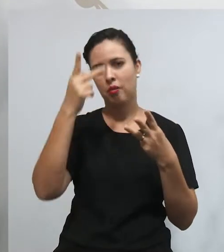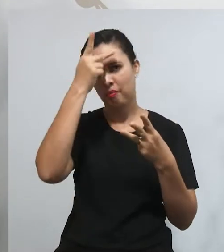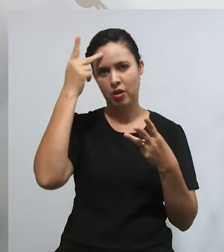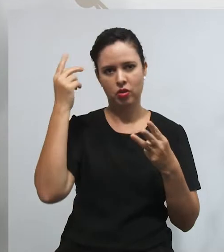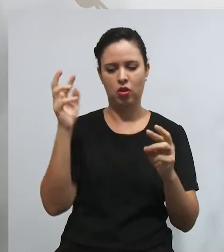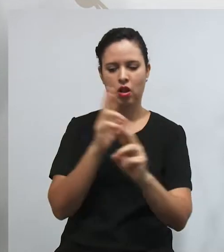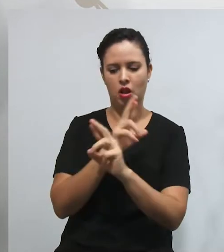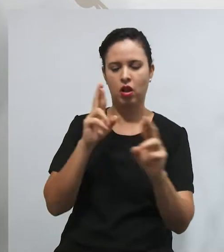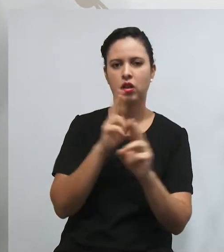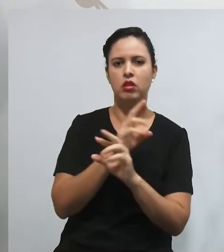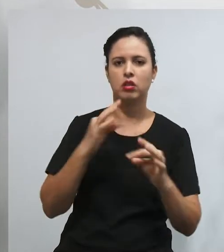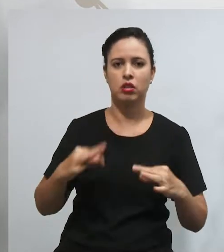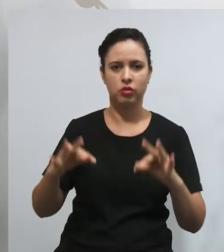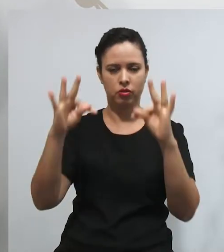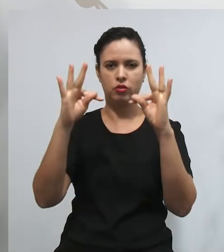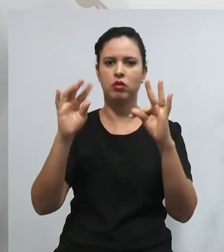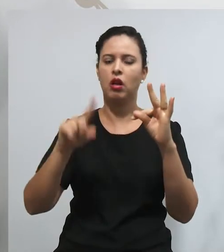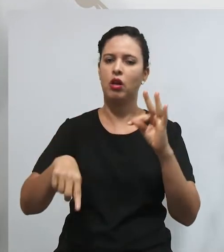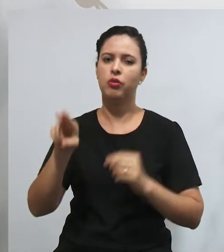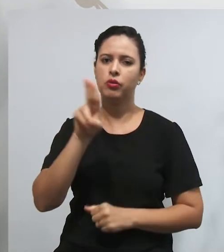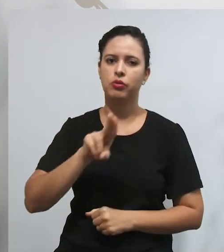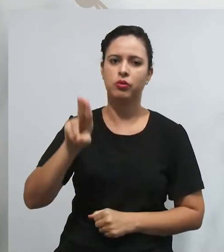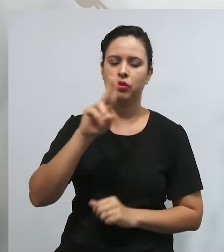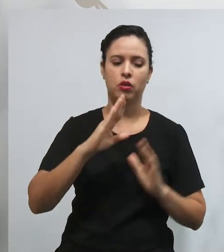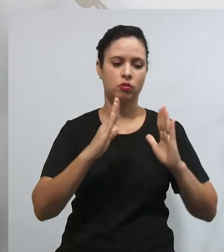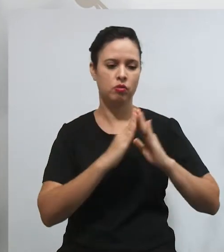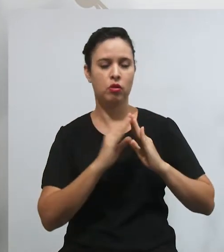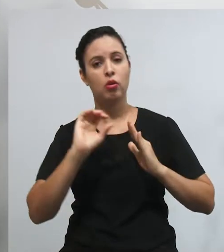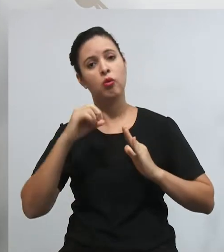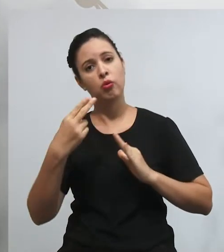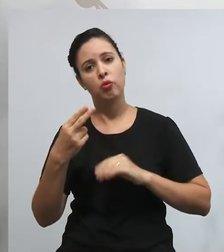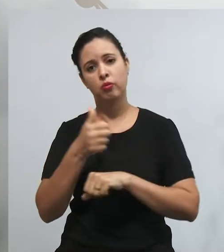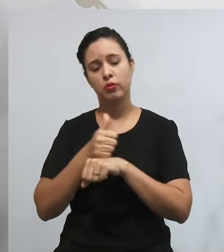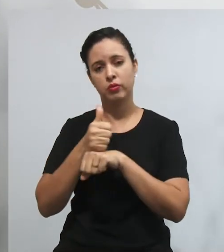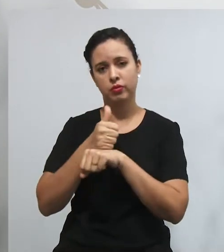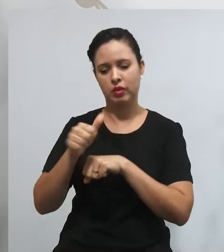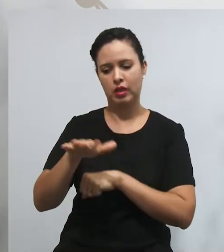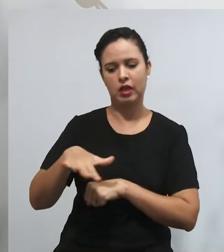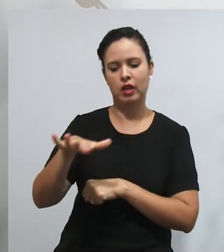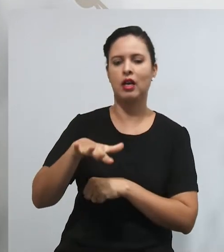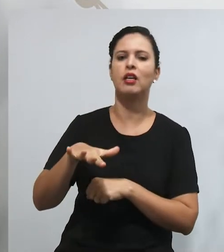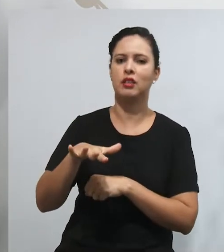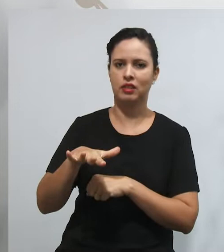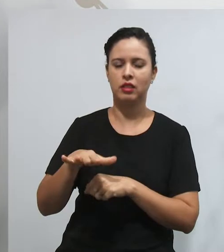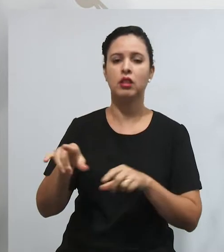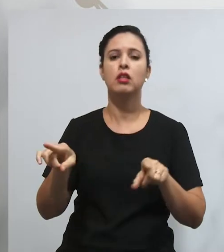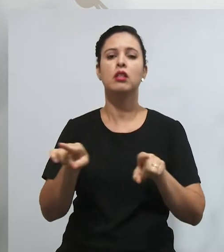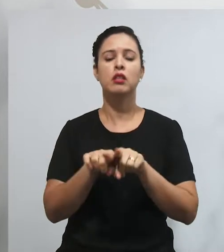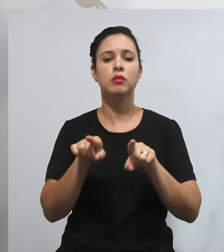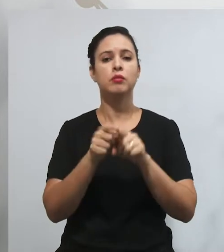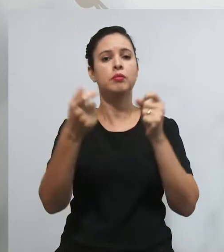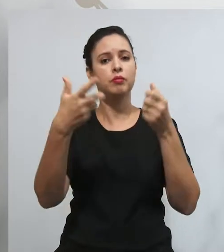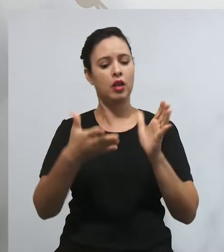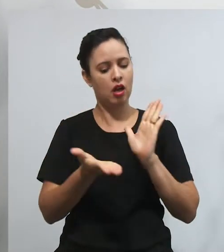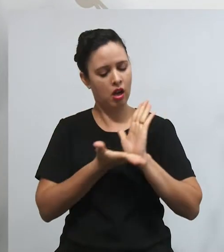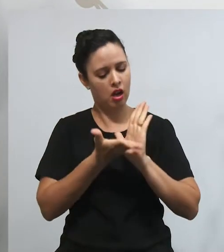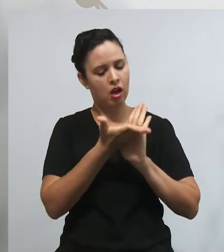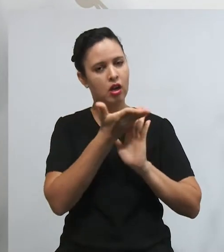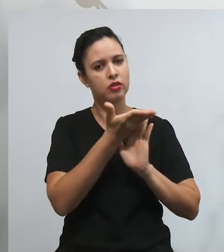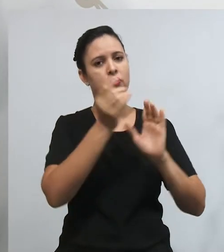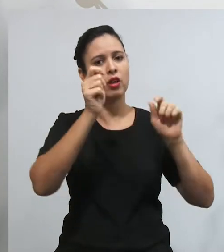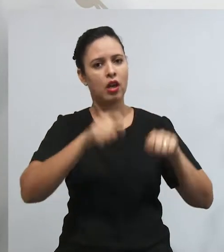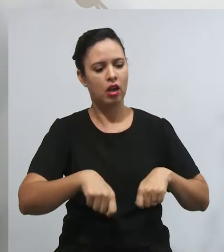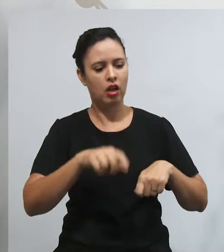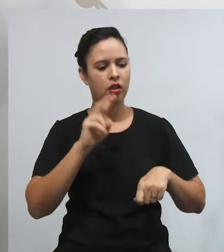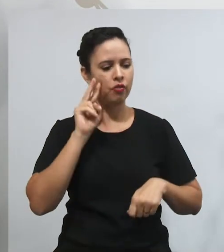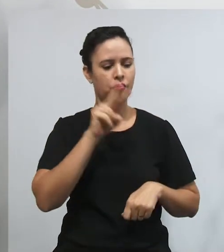tecnologia, seja usuário doméstico ou profissionais da área de informática. Falamos da definição de hardware, que é a parte